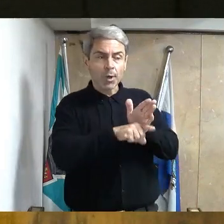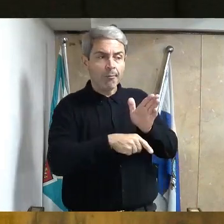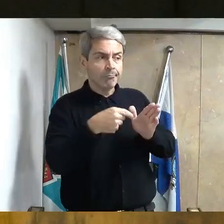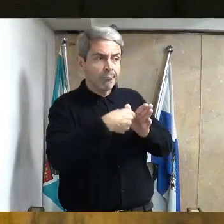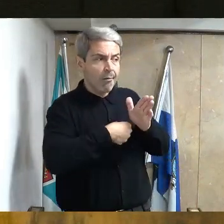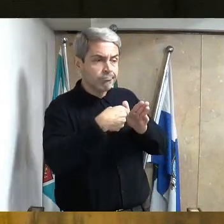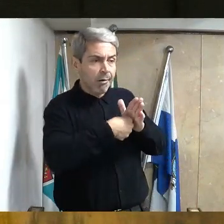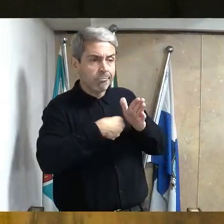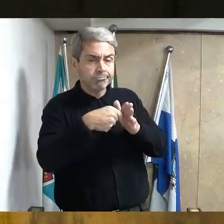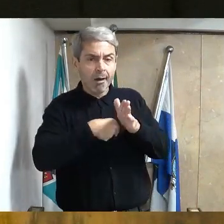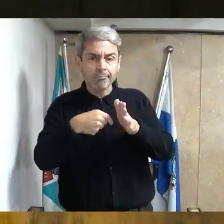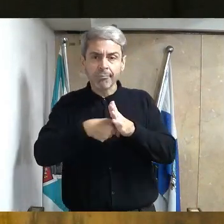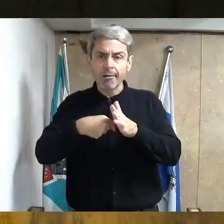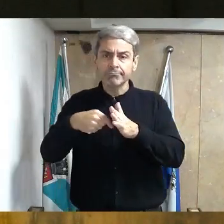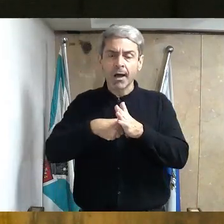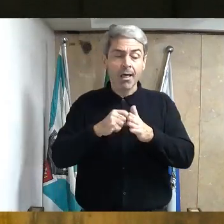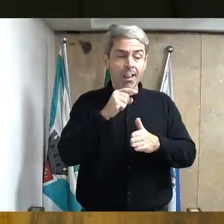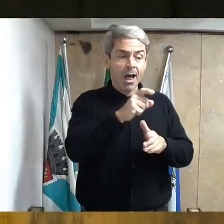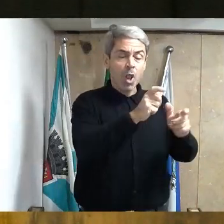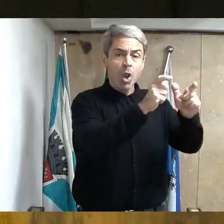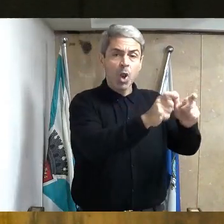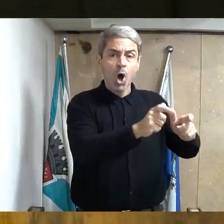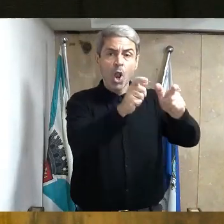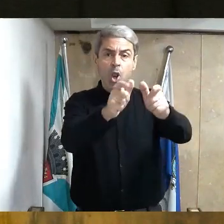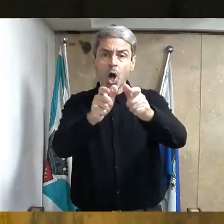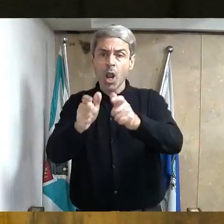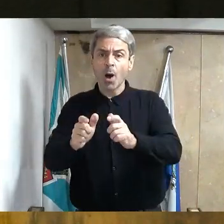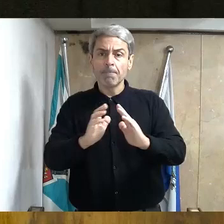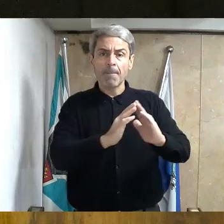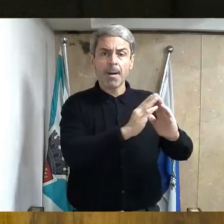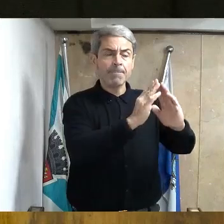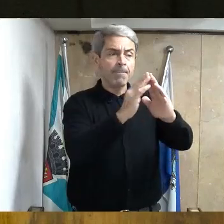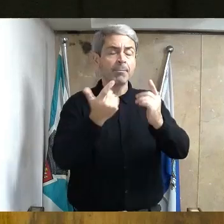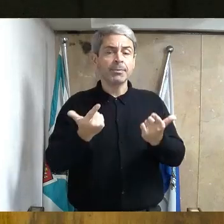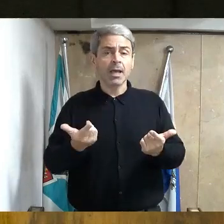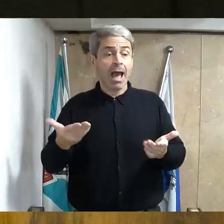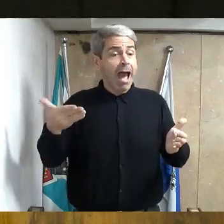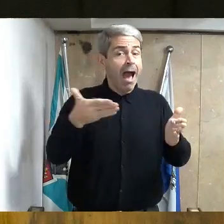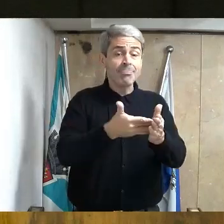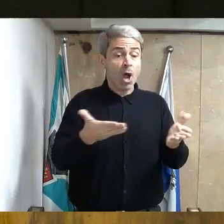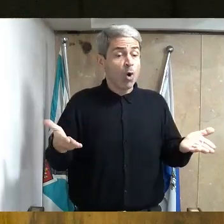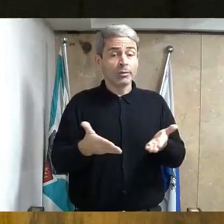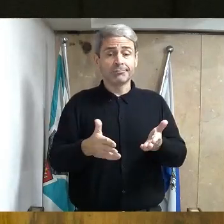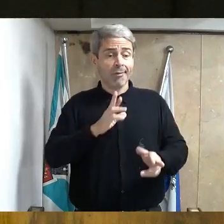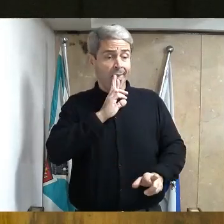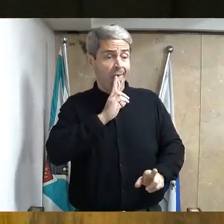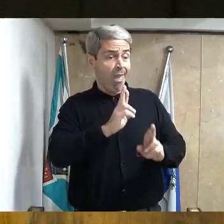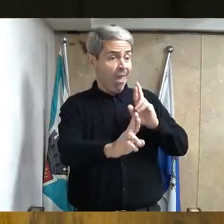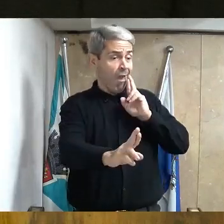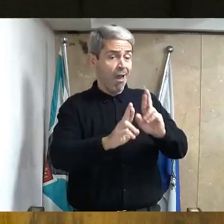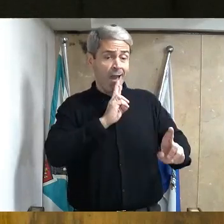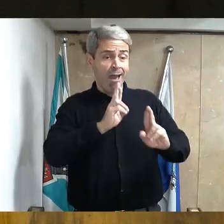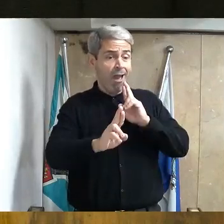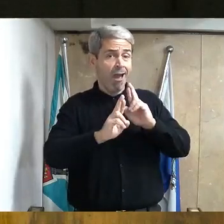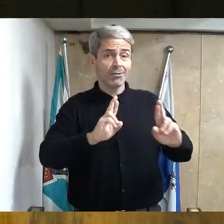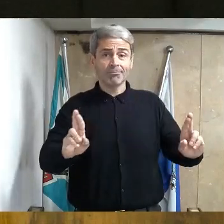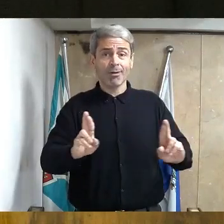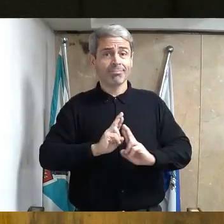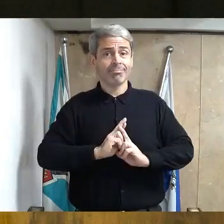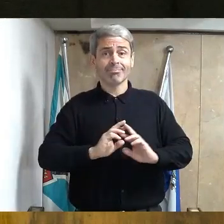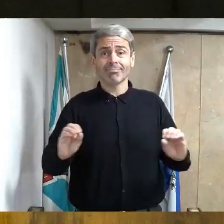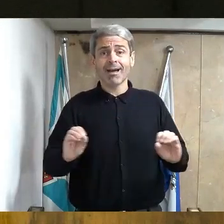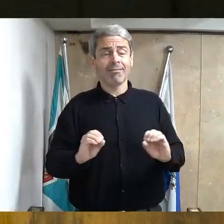sofrendo no seu bairro, e até hoje não tivemos uma resposta dessa empresa